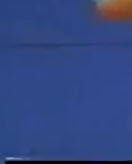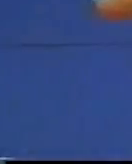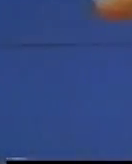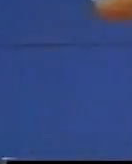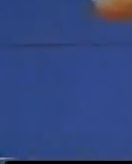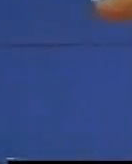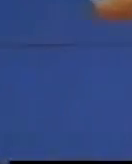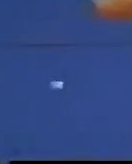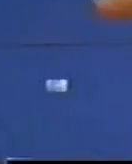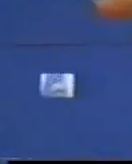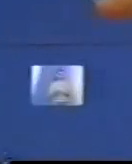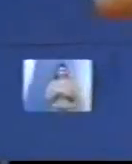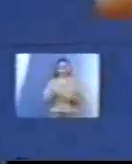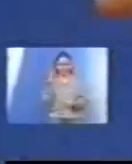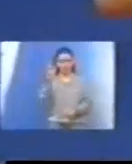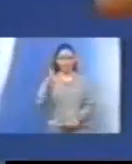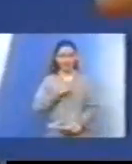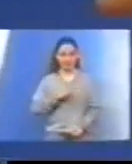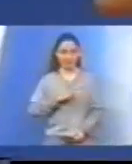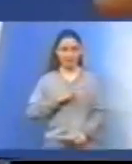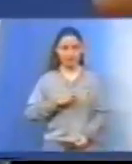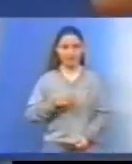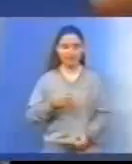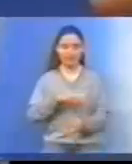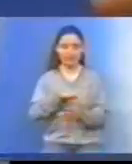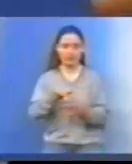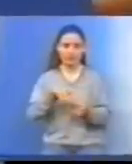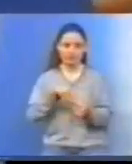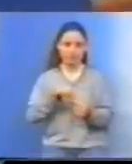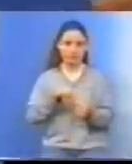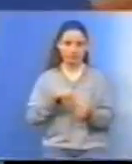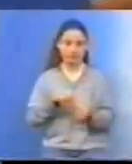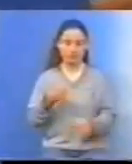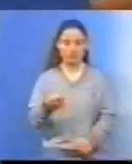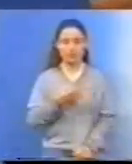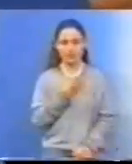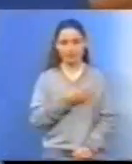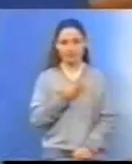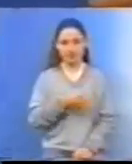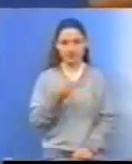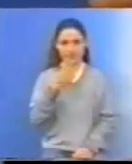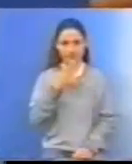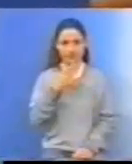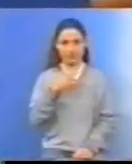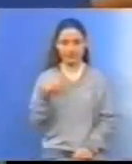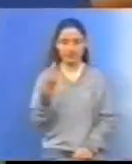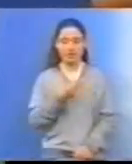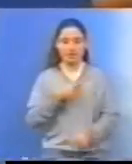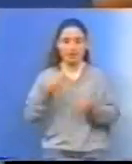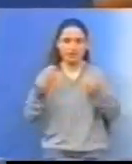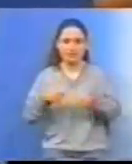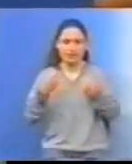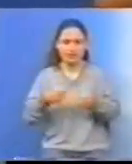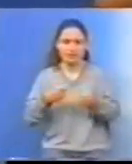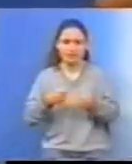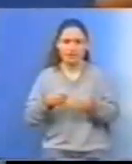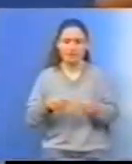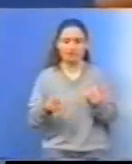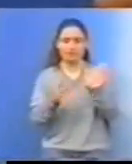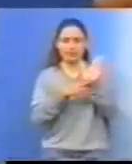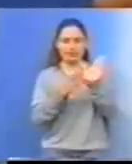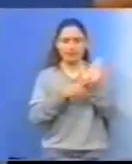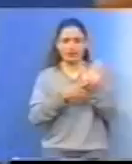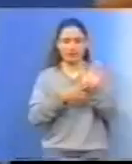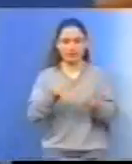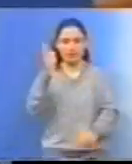Você já imaginou se o padre Zeca naquele tempo, bem carioca, surfista e tal, até o padre João